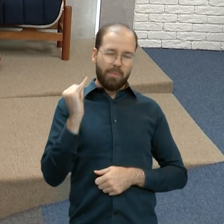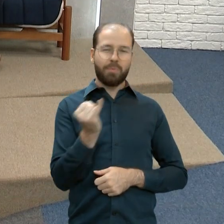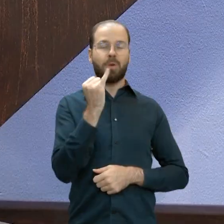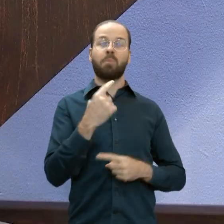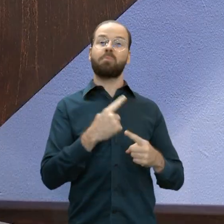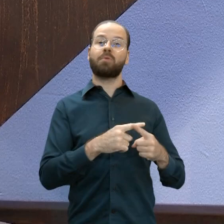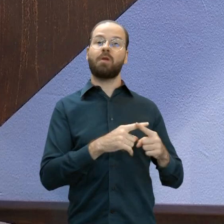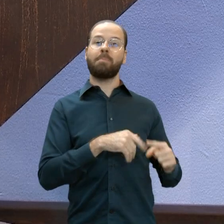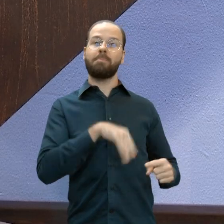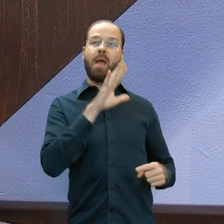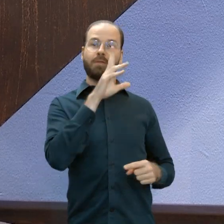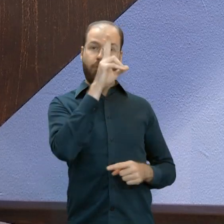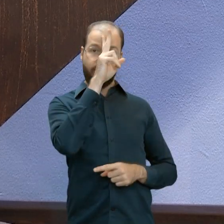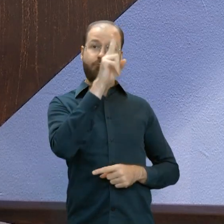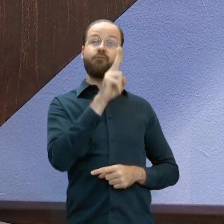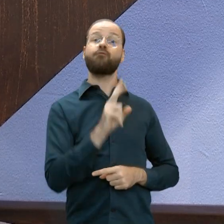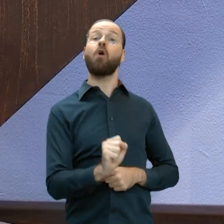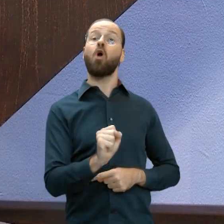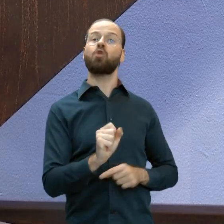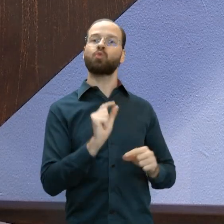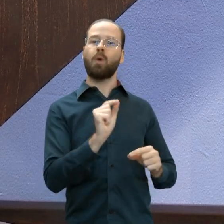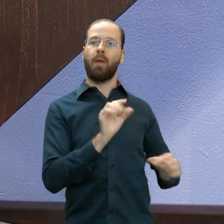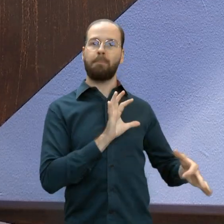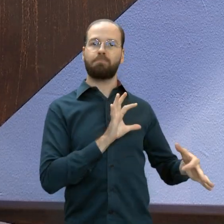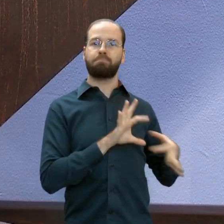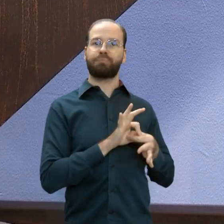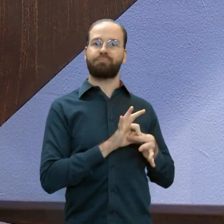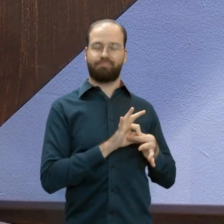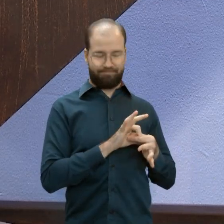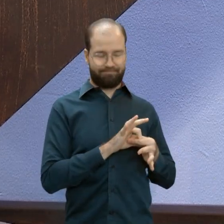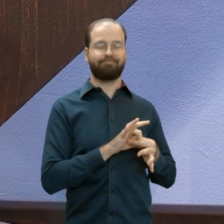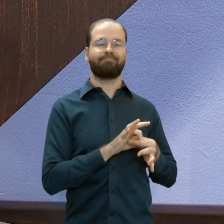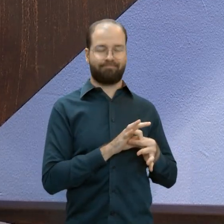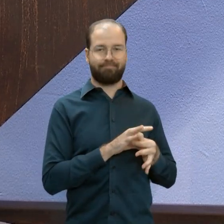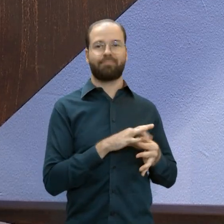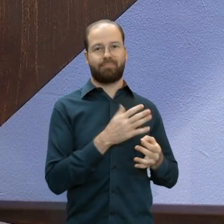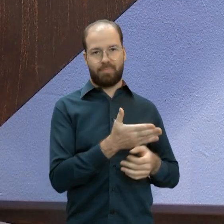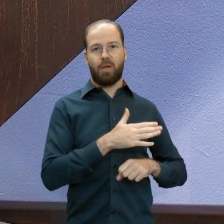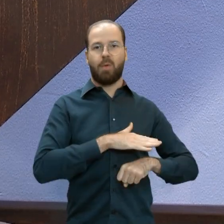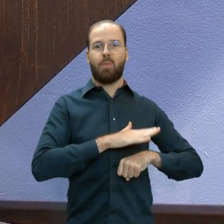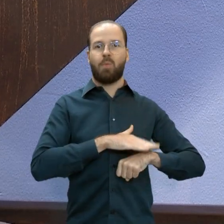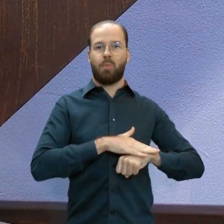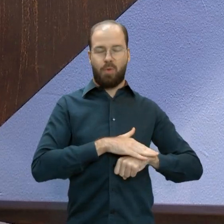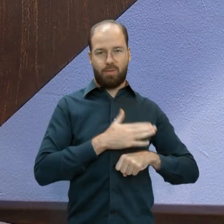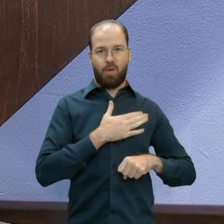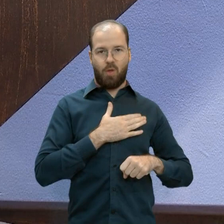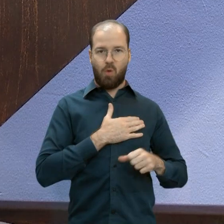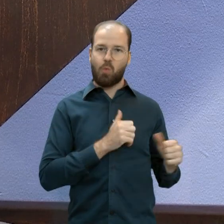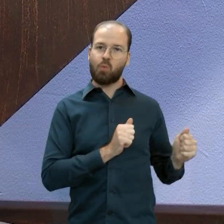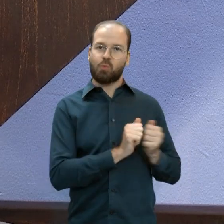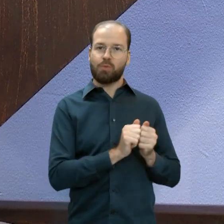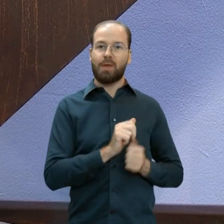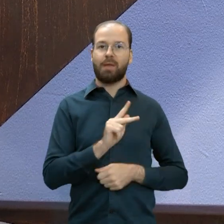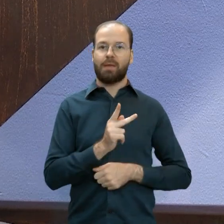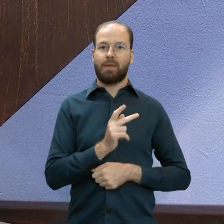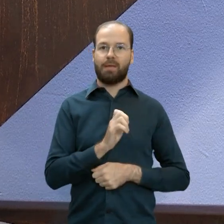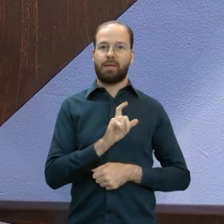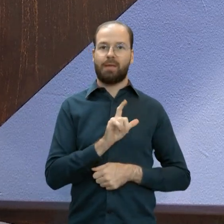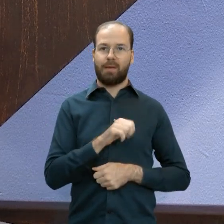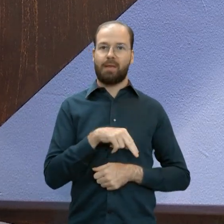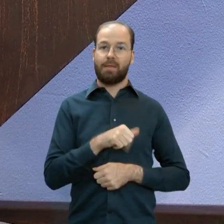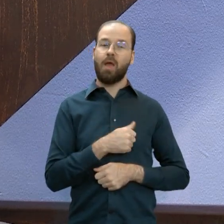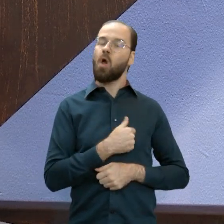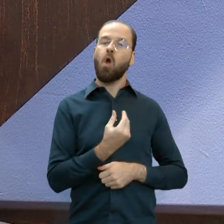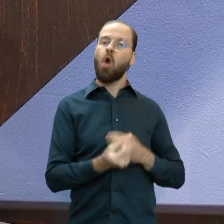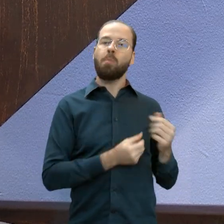sabe? E aí, se você estava falando, eu estava lembrando de um momento que eu participei com a Helena, e inclusive foi essa semana, uma programação da própria